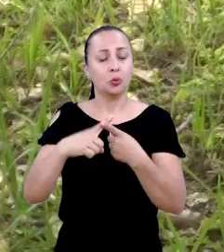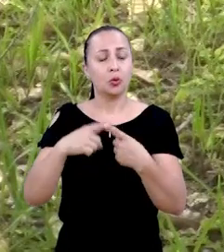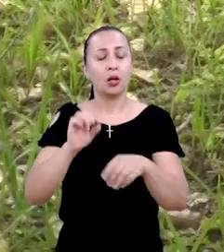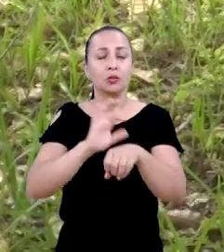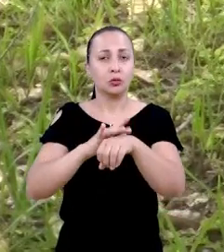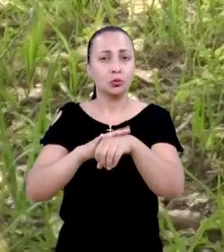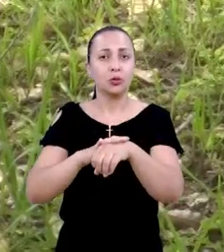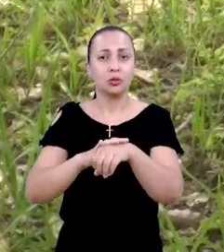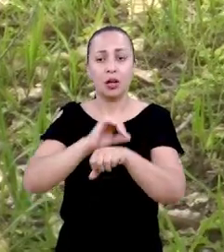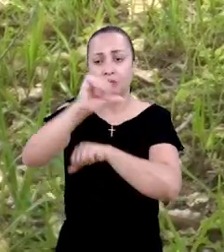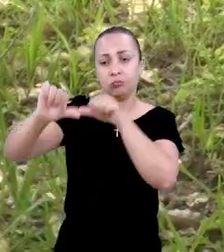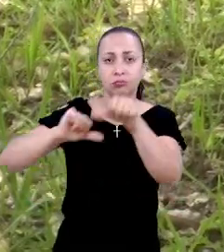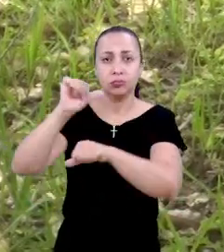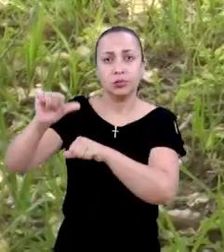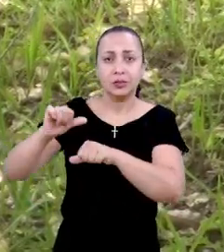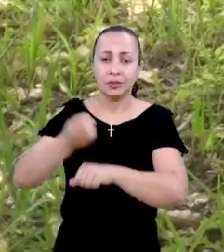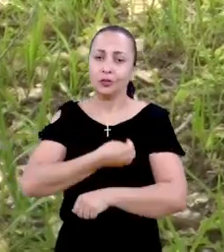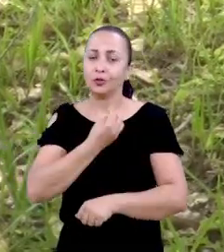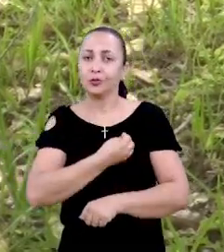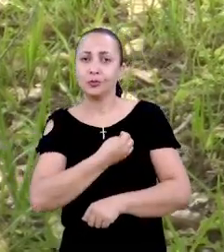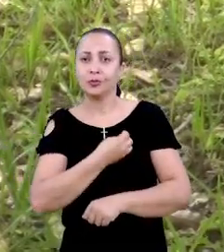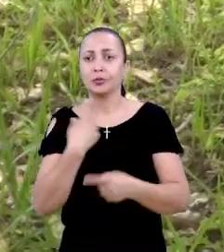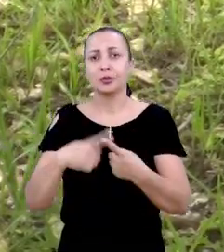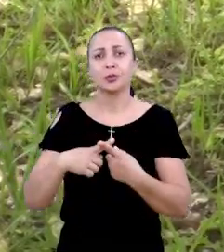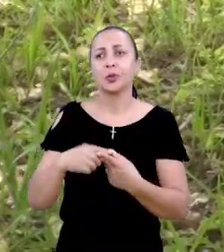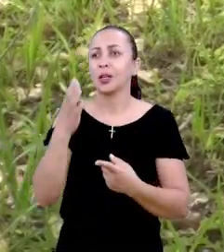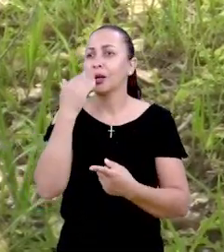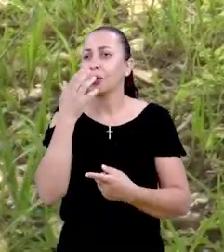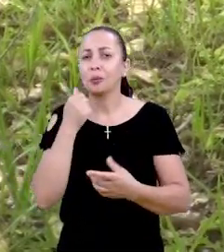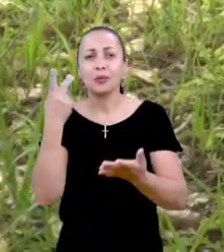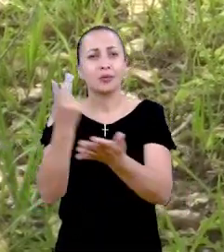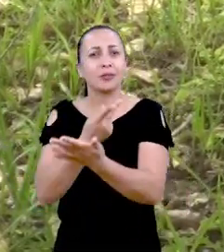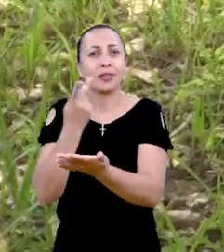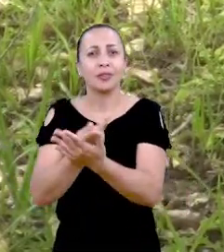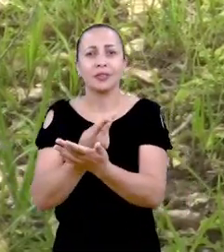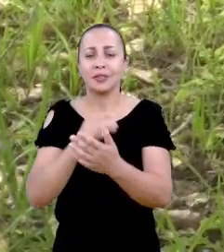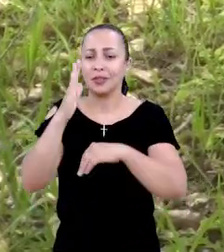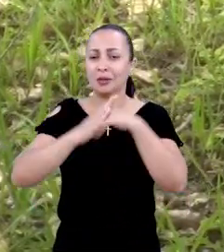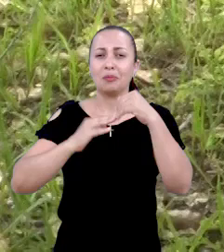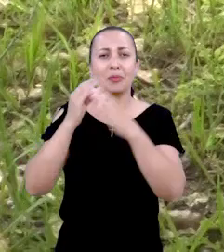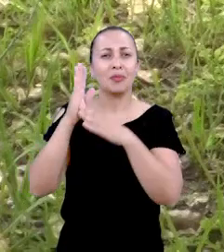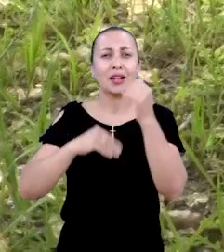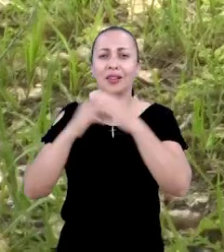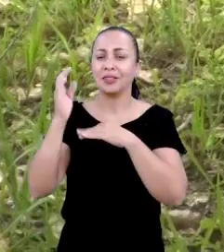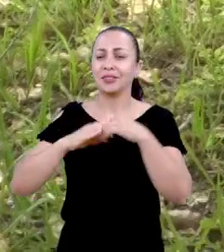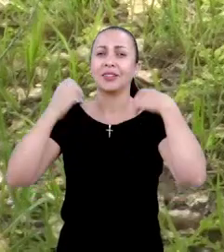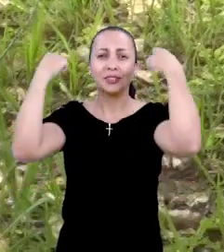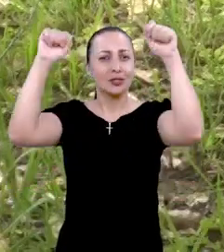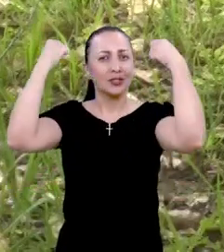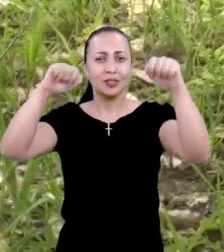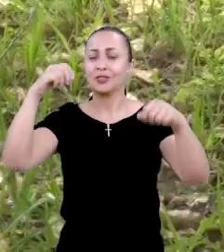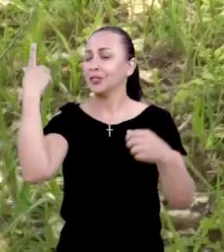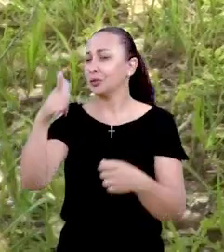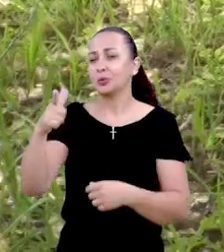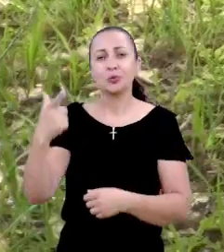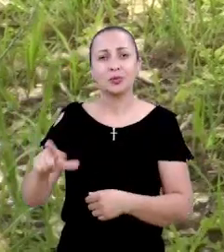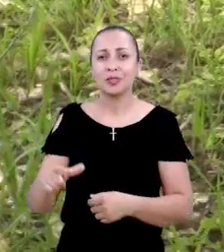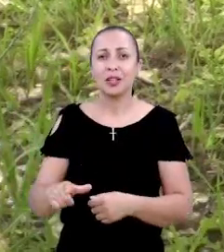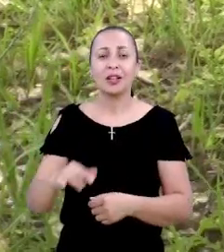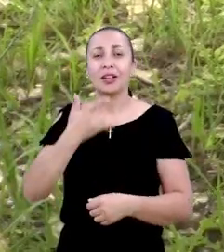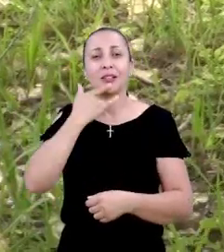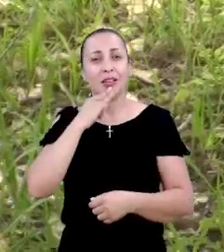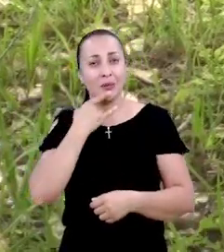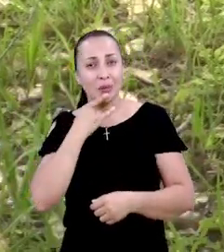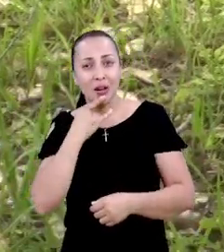doença. A mudança de estilo de vida por meio de hábitos alimentares, prática de atividades físicas e redução do consumo de